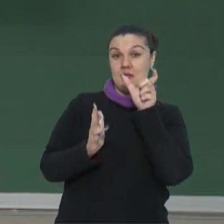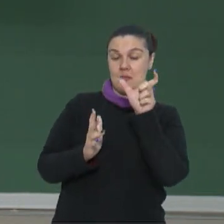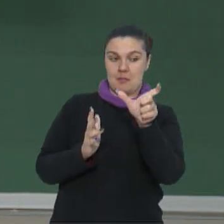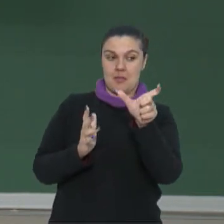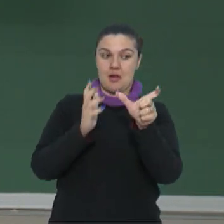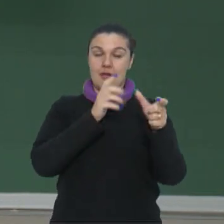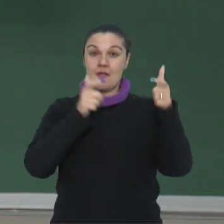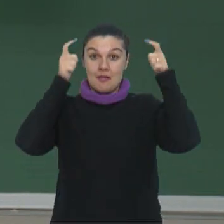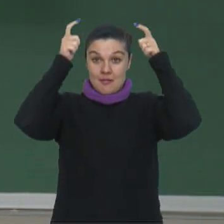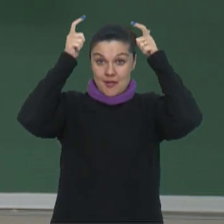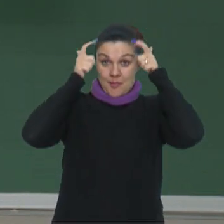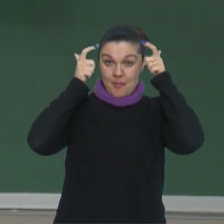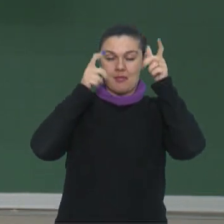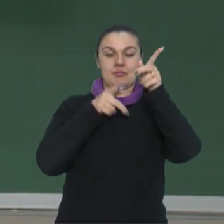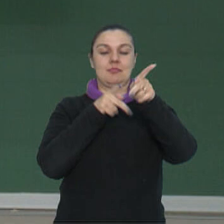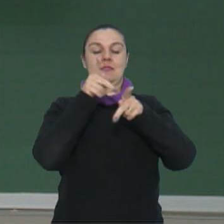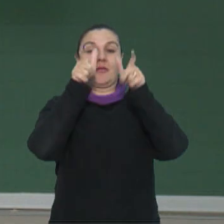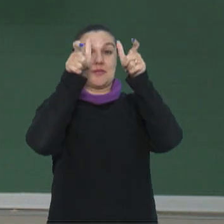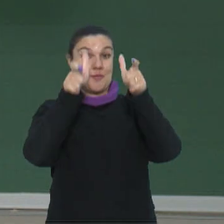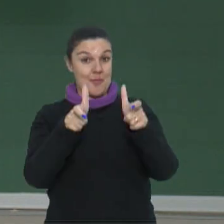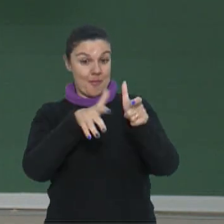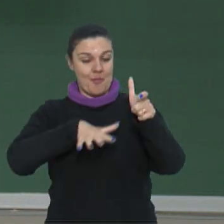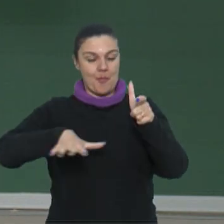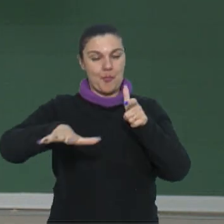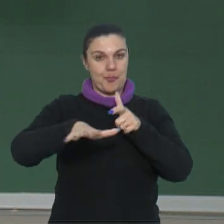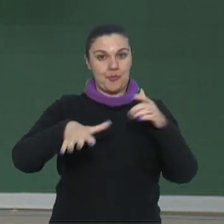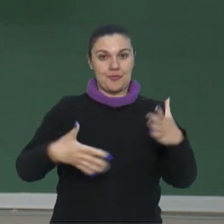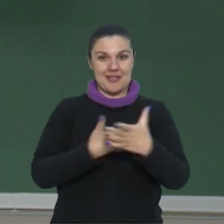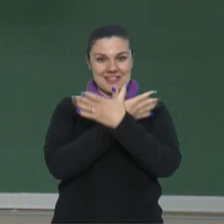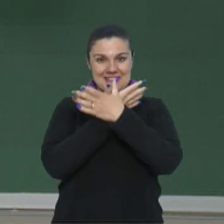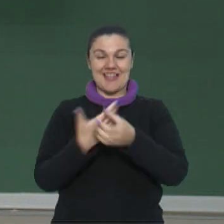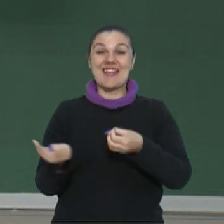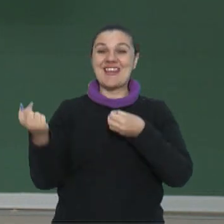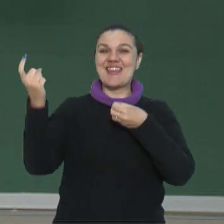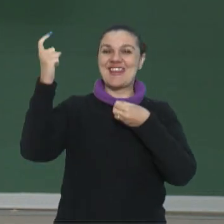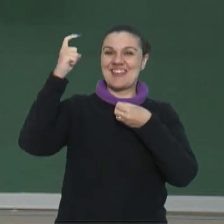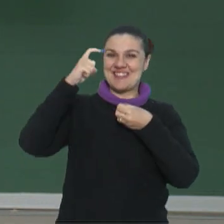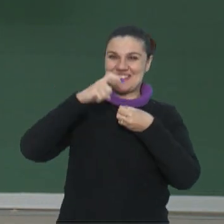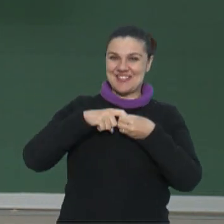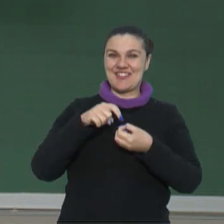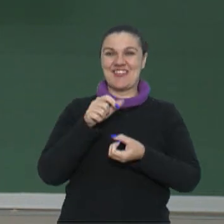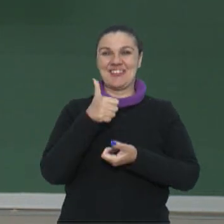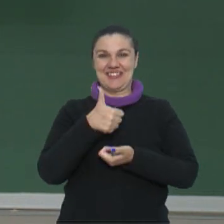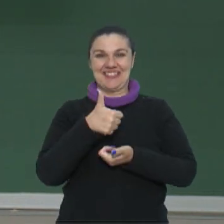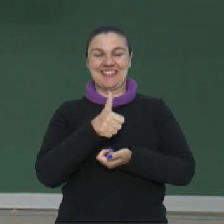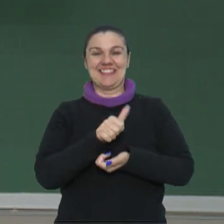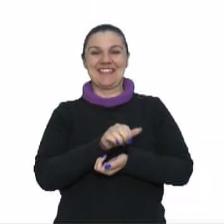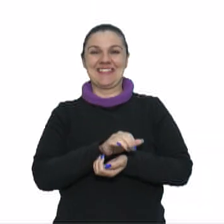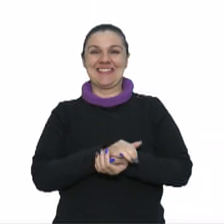desse termo para essa civilização, né? O Império Azteca. Daqui a pouquinho nós voltamos, corrigimos juntos.